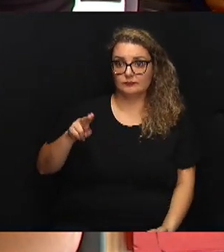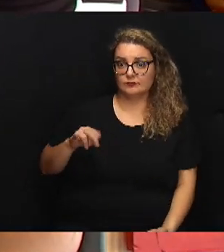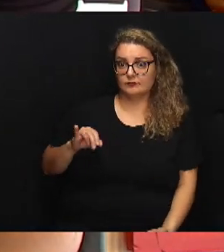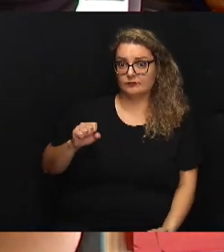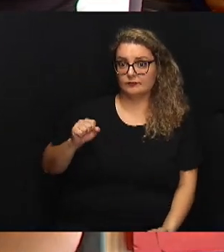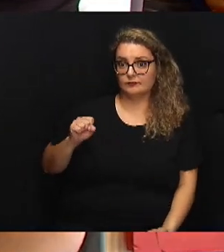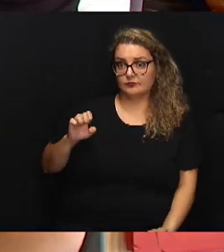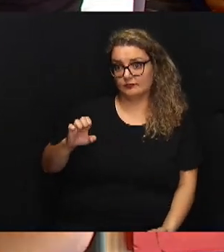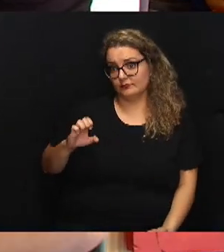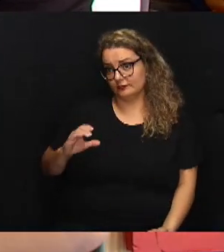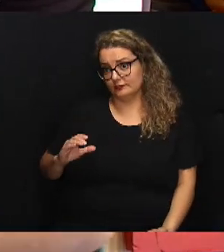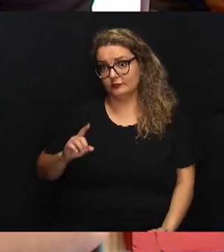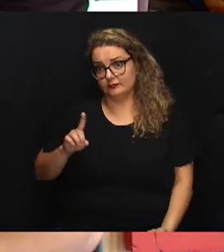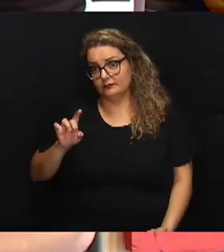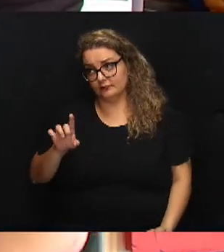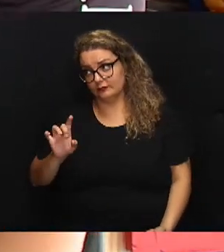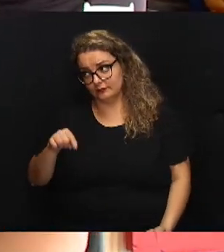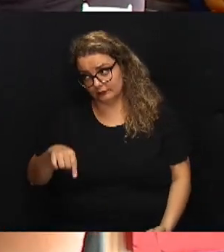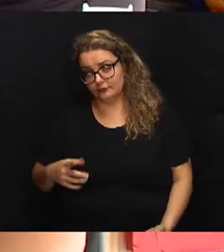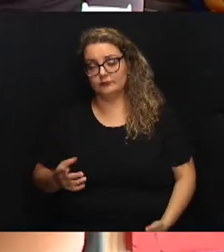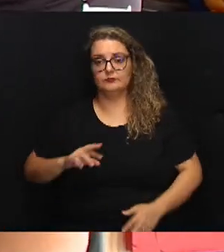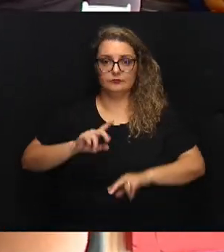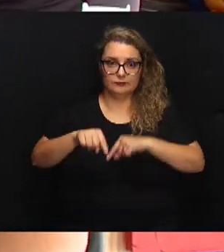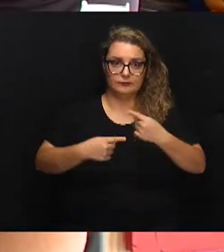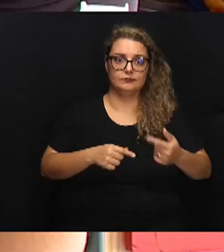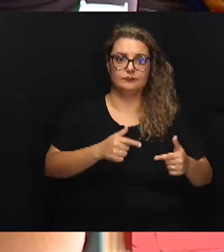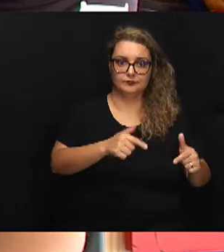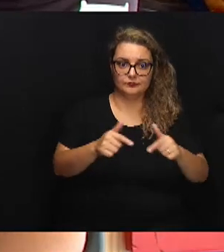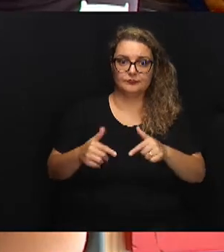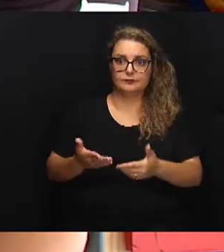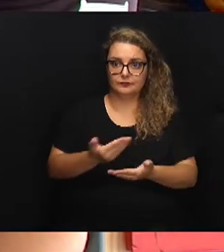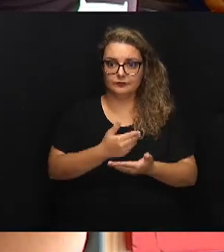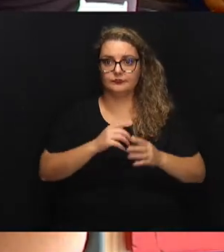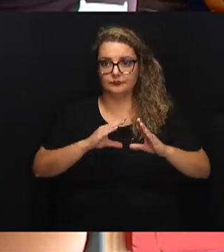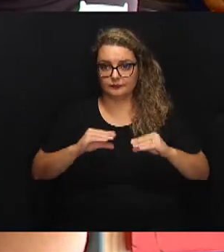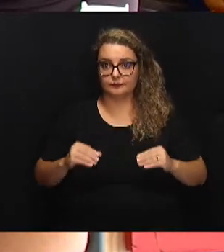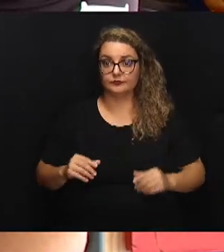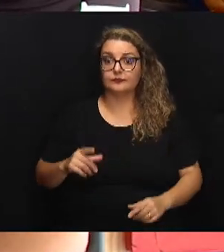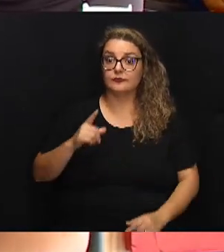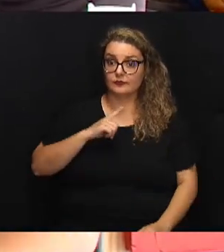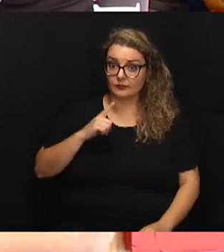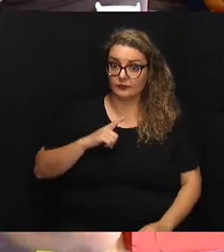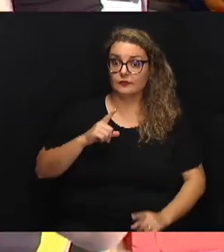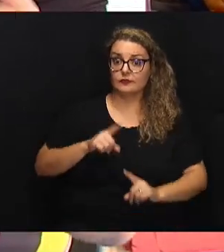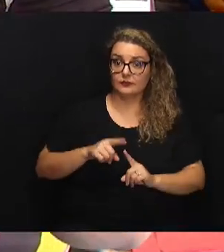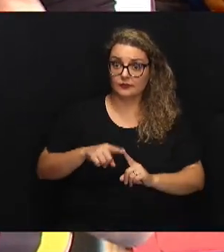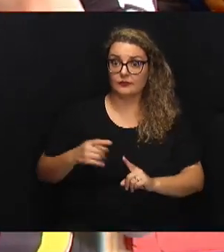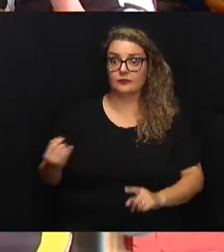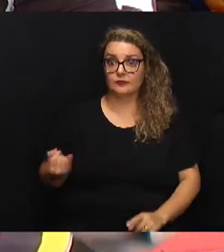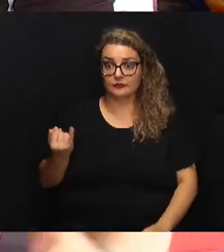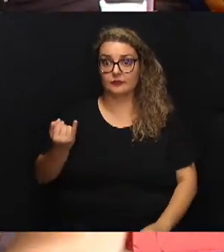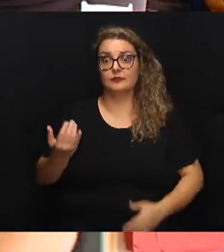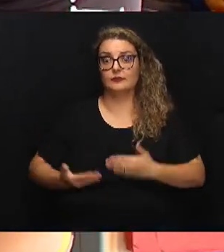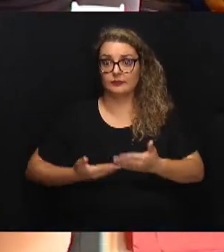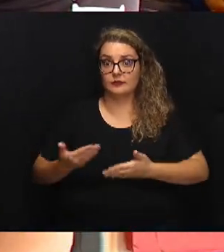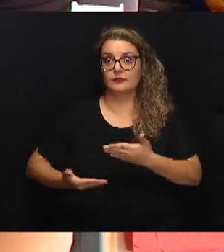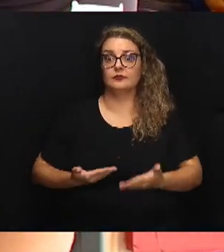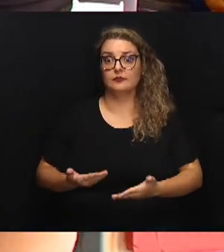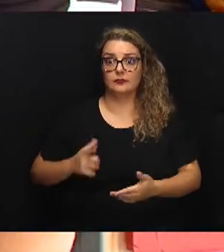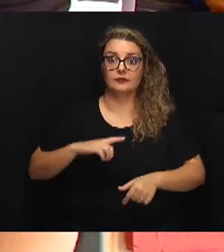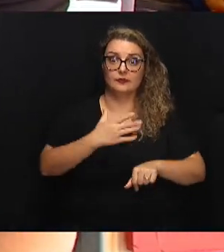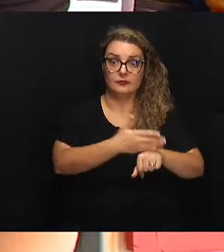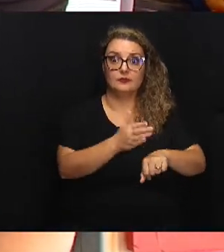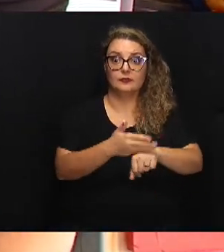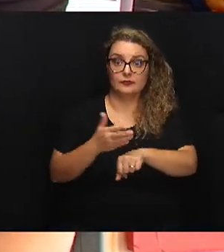de acolhimento, nós vemos a necessidade realmente de existir esse tipo de serviço e que exista um treinamento para as pessoas